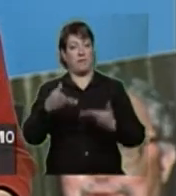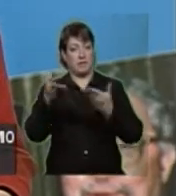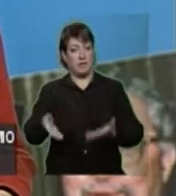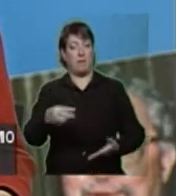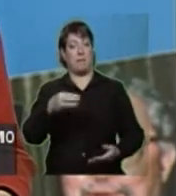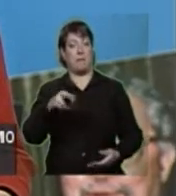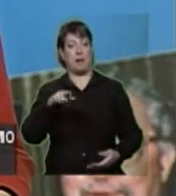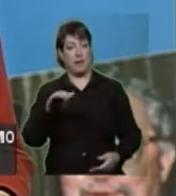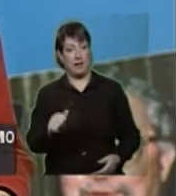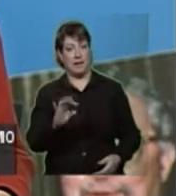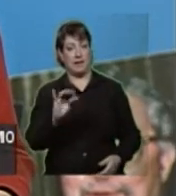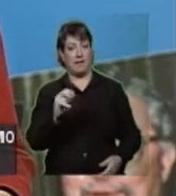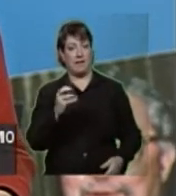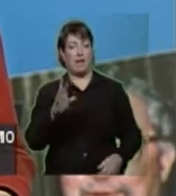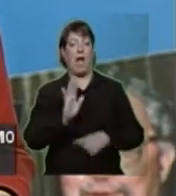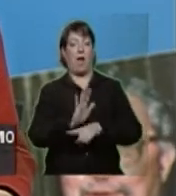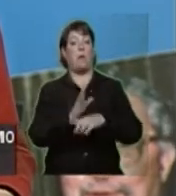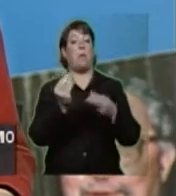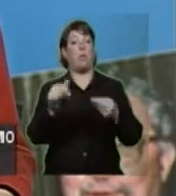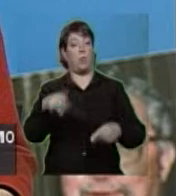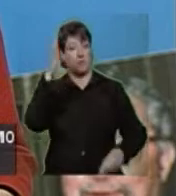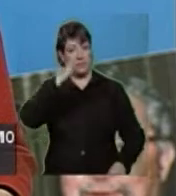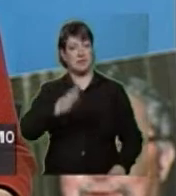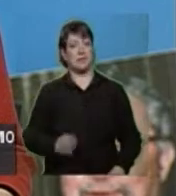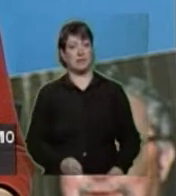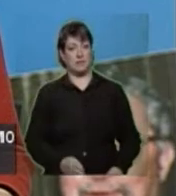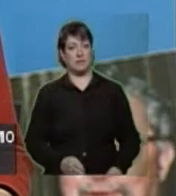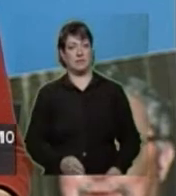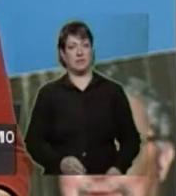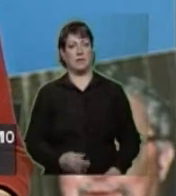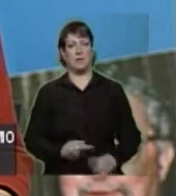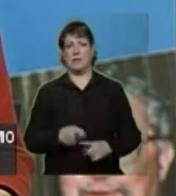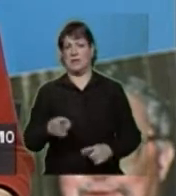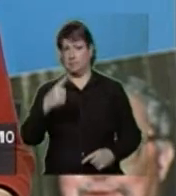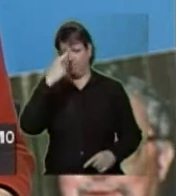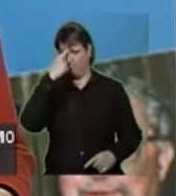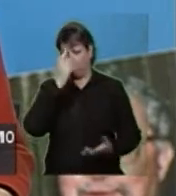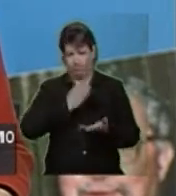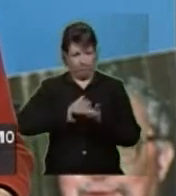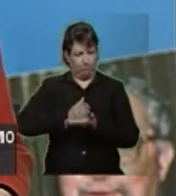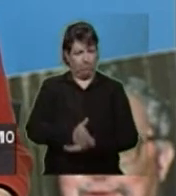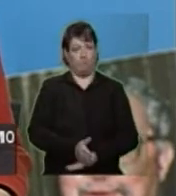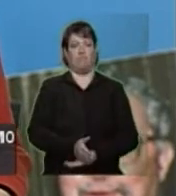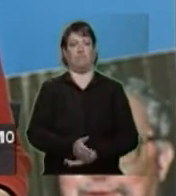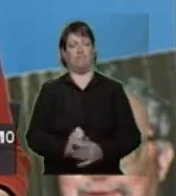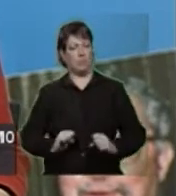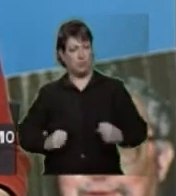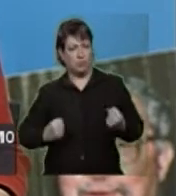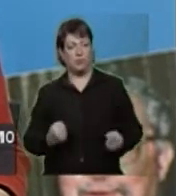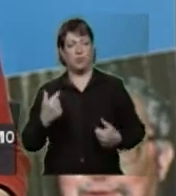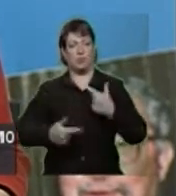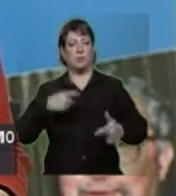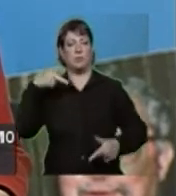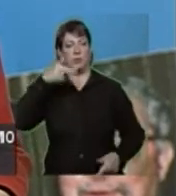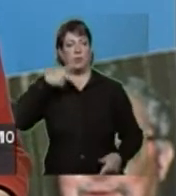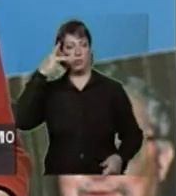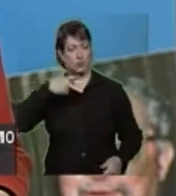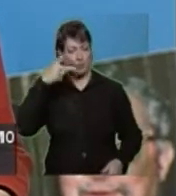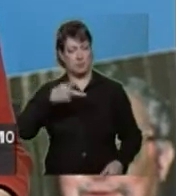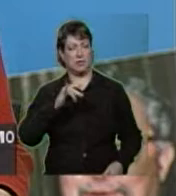Conceição Tavares ao nosso país, por meio de obstinada e vitoriosa militância política